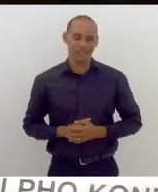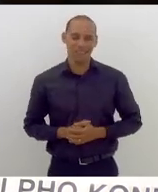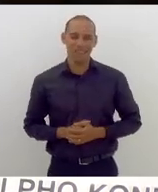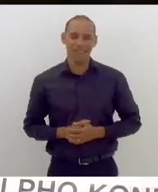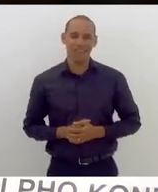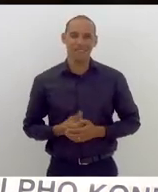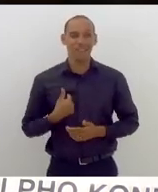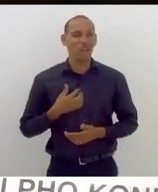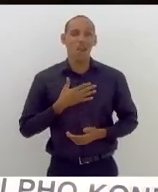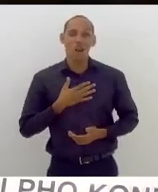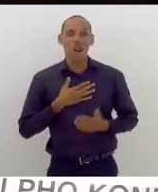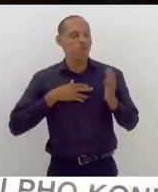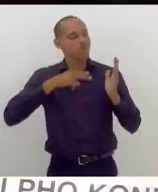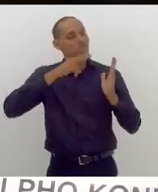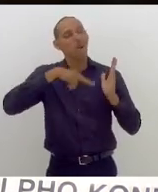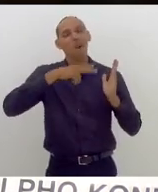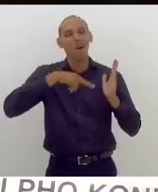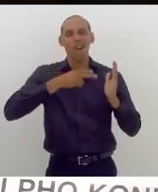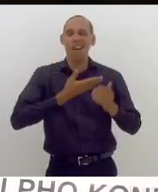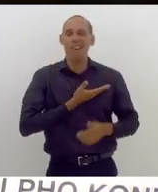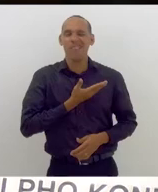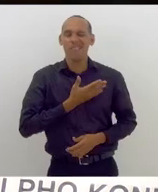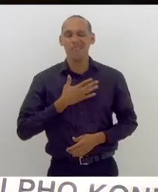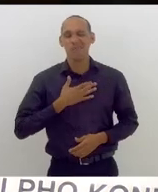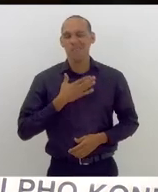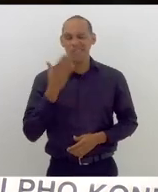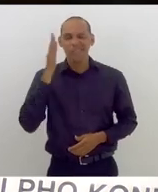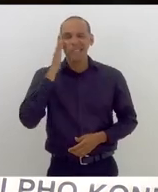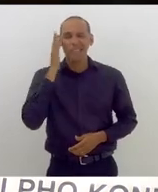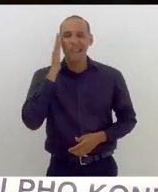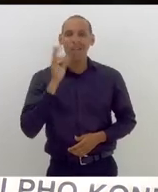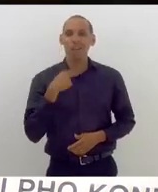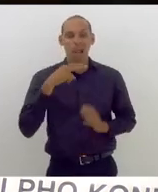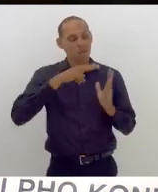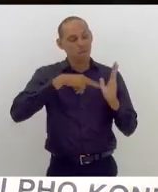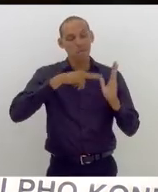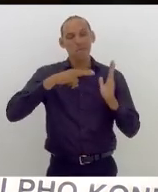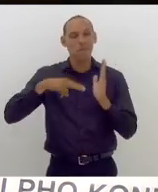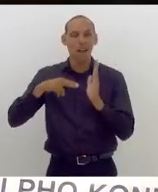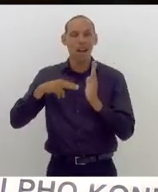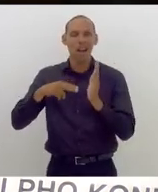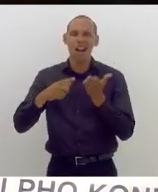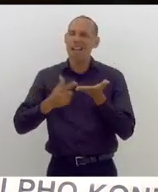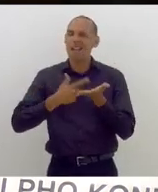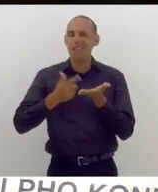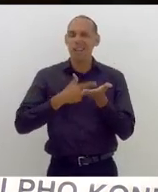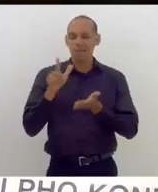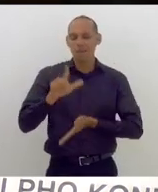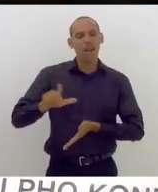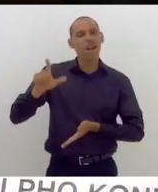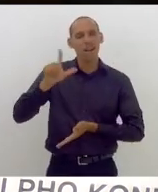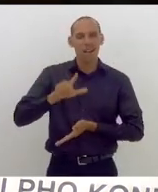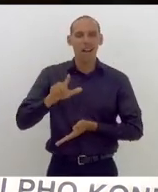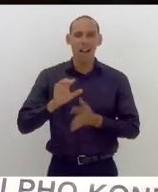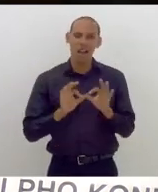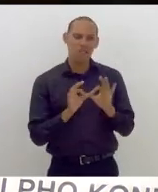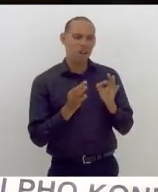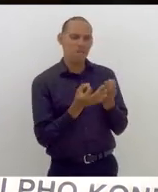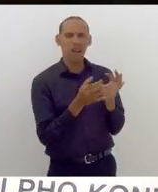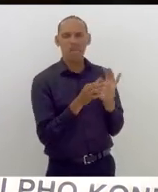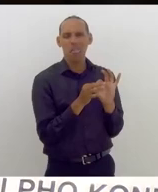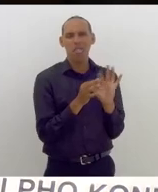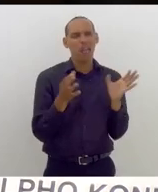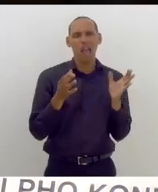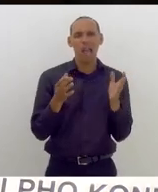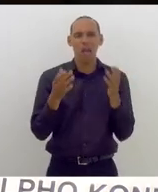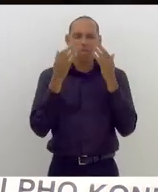eu gosto muito de ler, meus amigos sabem, e a gente está sempre lendo livros de literatura em famílias desunidas e dramas